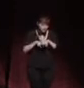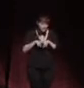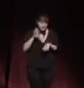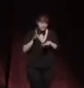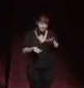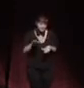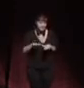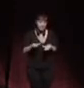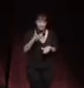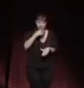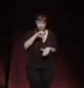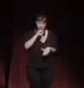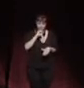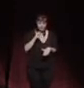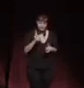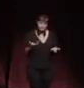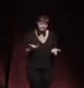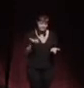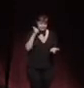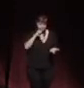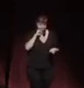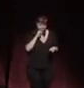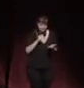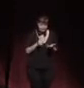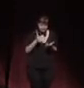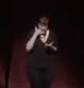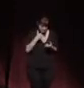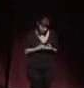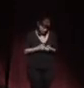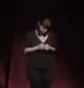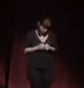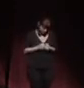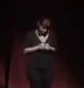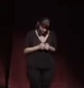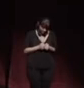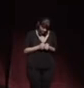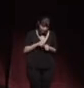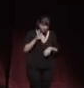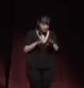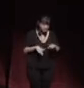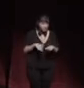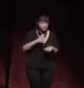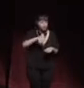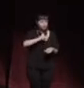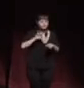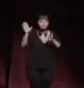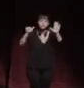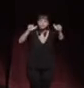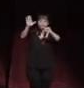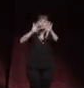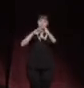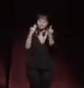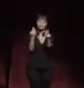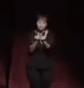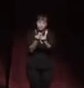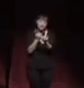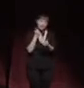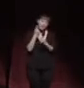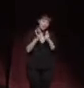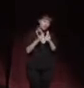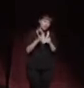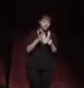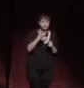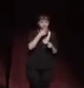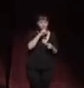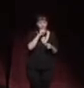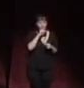pais estarem com o celular, eu sinto isso em muitas situações. A gente prepara um ateliê para pais, um tanto dos pais se envolvem e os